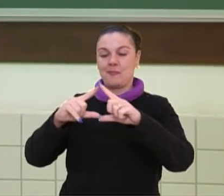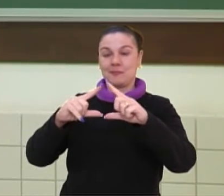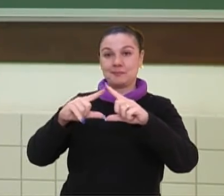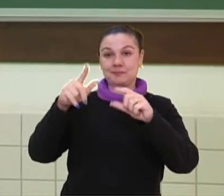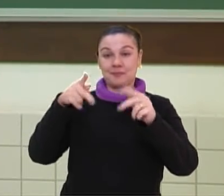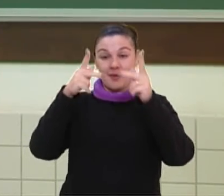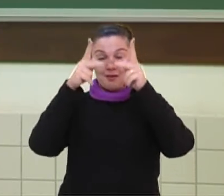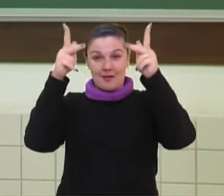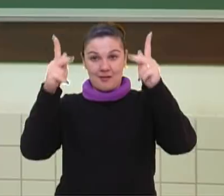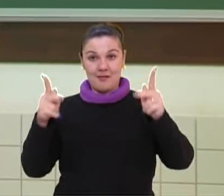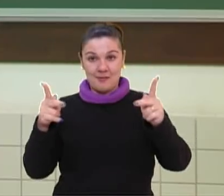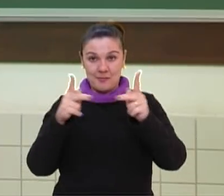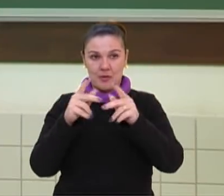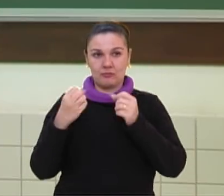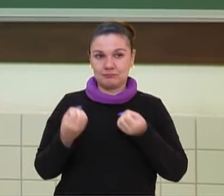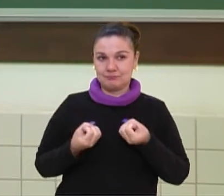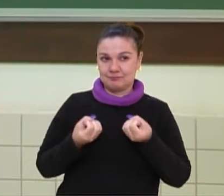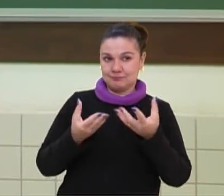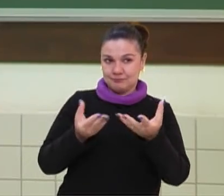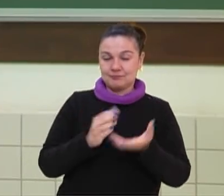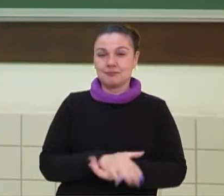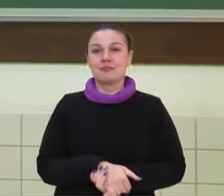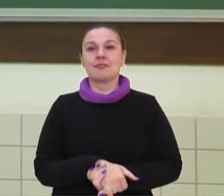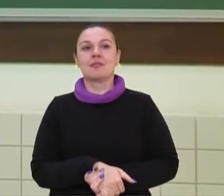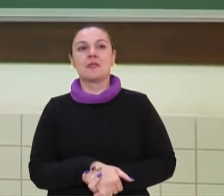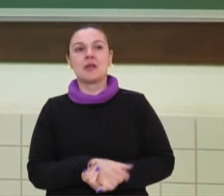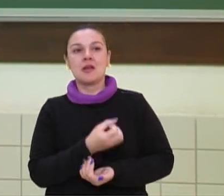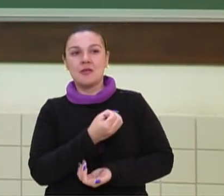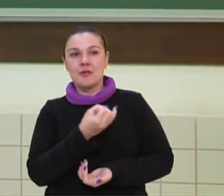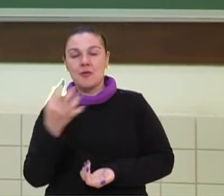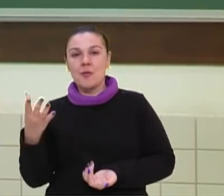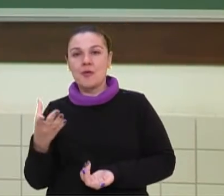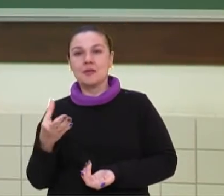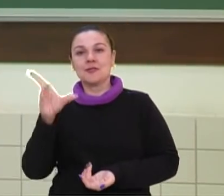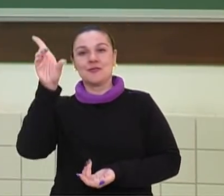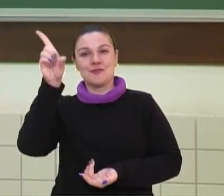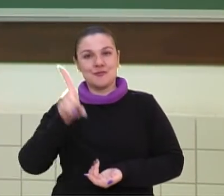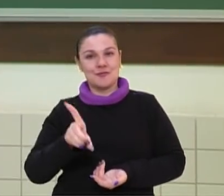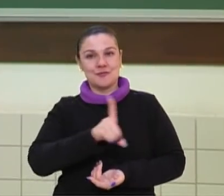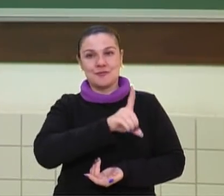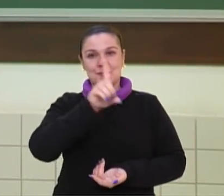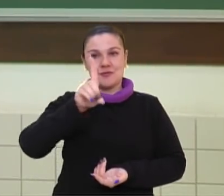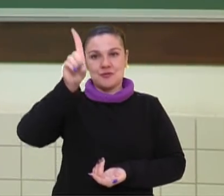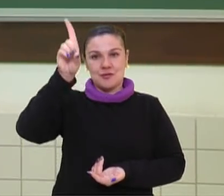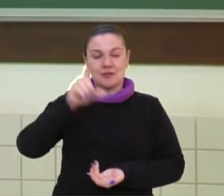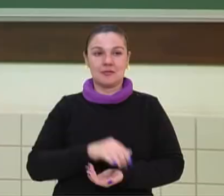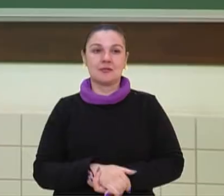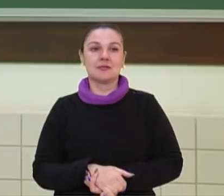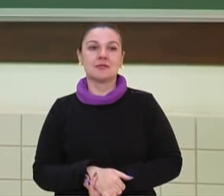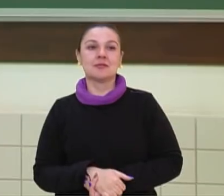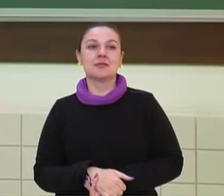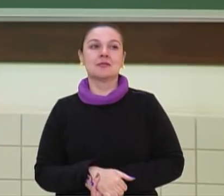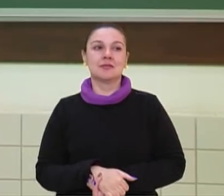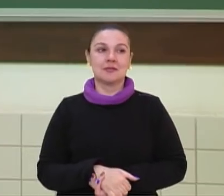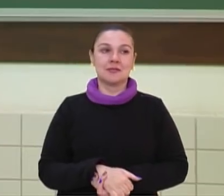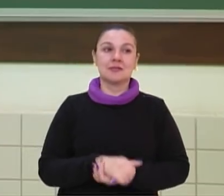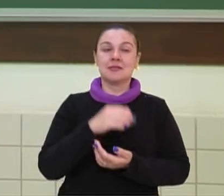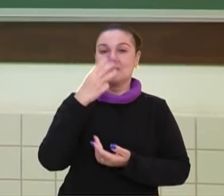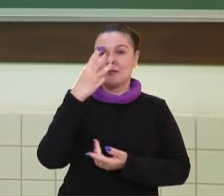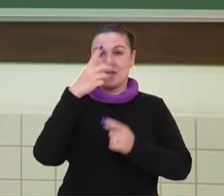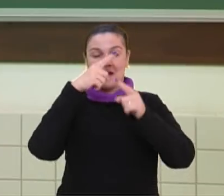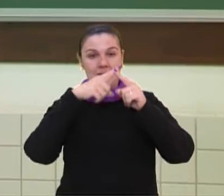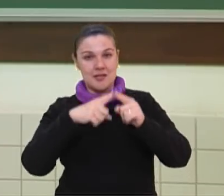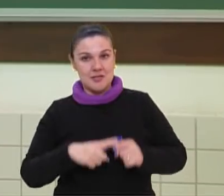polígono, que o enunciado diz quantas diagonais tem um hexágono? É 3